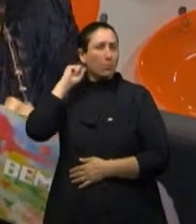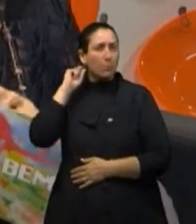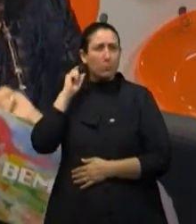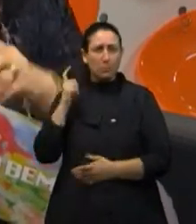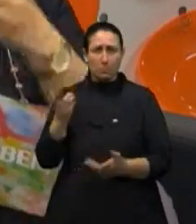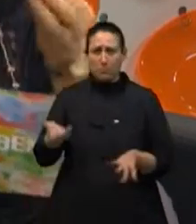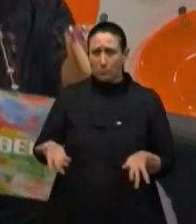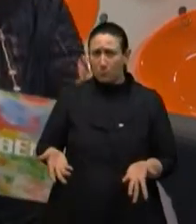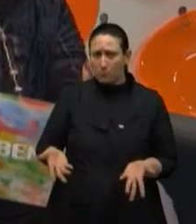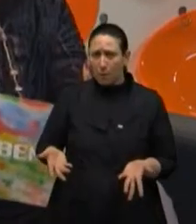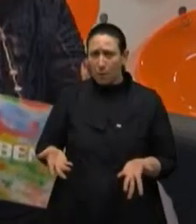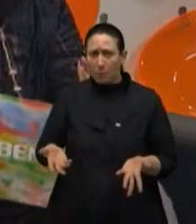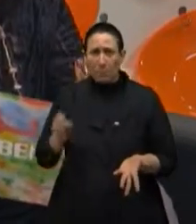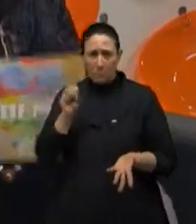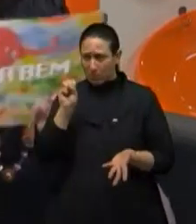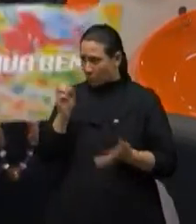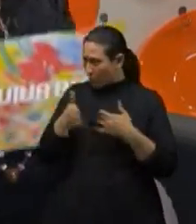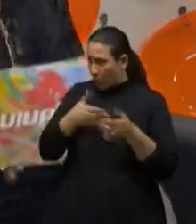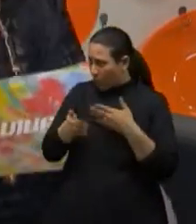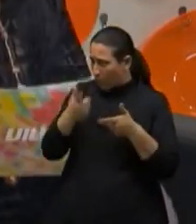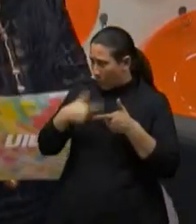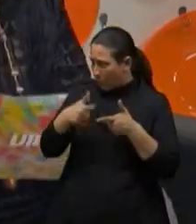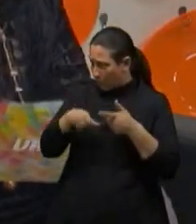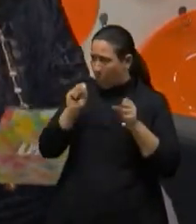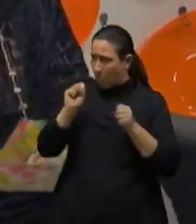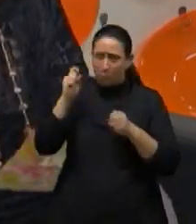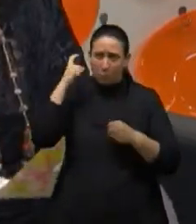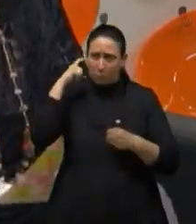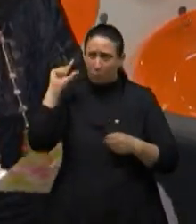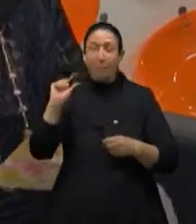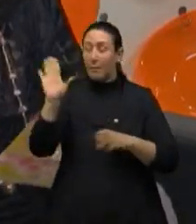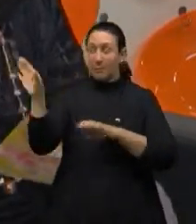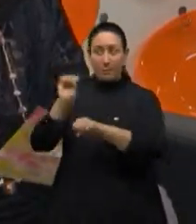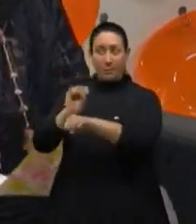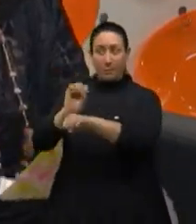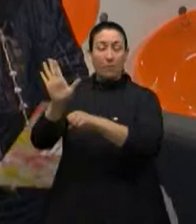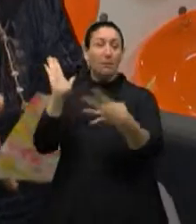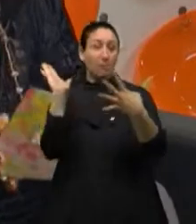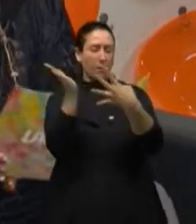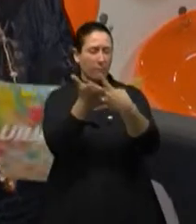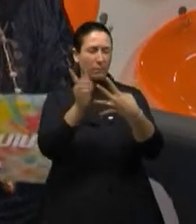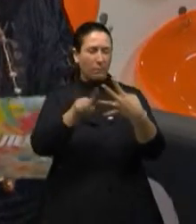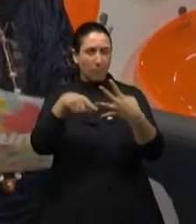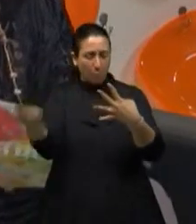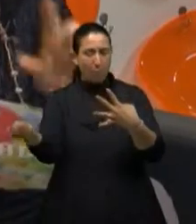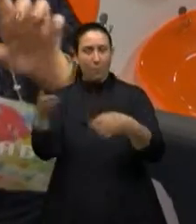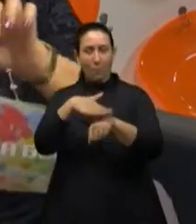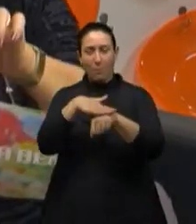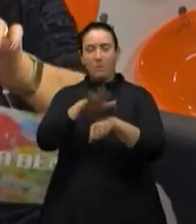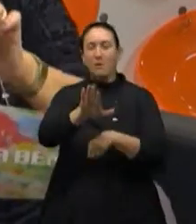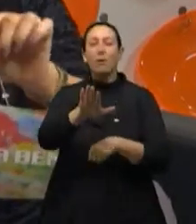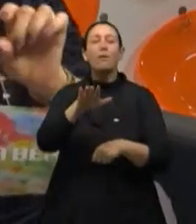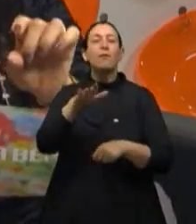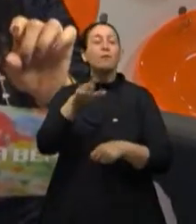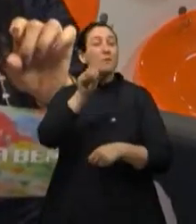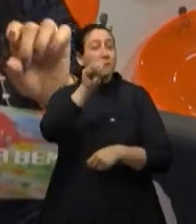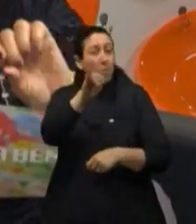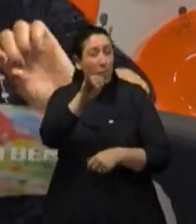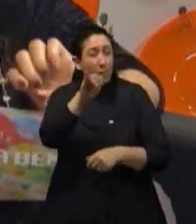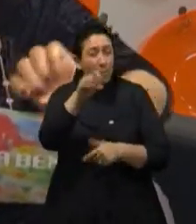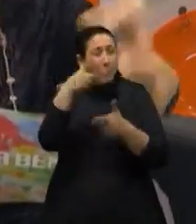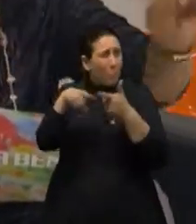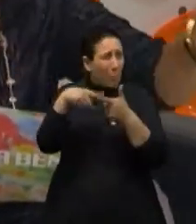problema leva o aparelho nós vamos nós ela vai responder isso no segundo bloco Quando a gente voltar do intervalo se qualquer